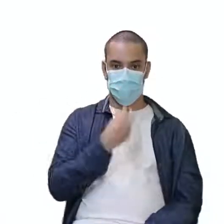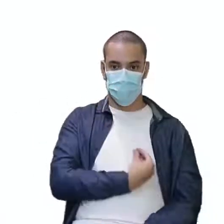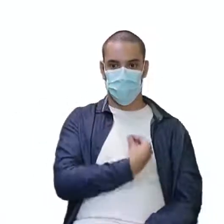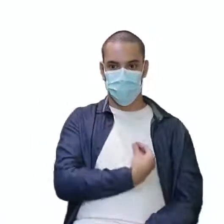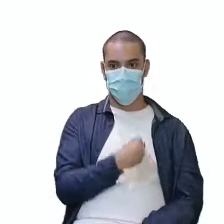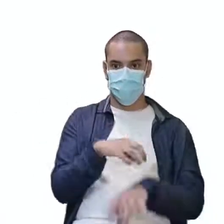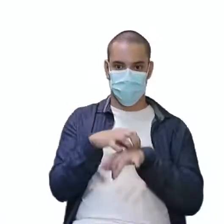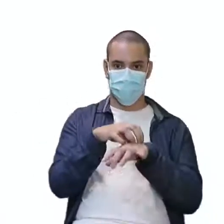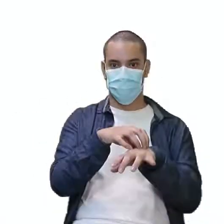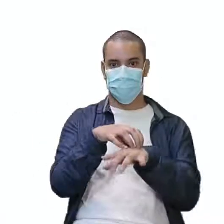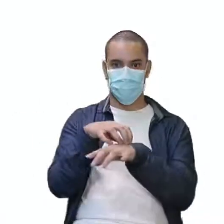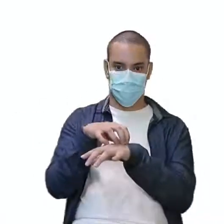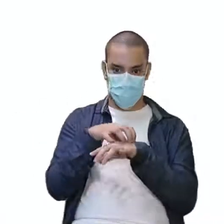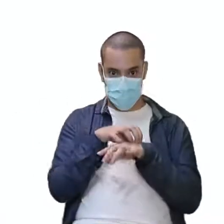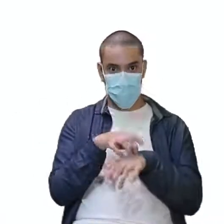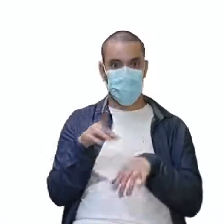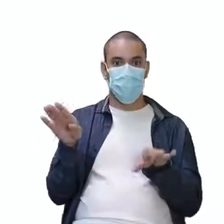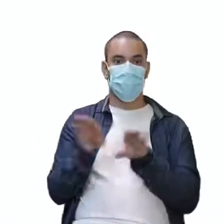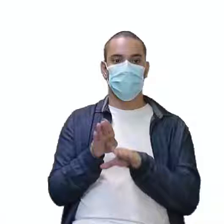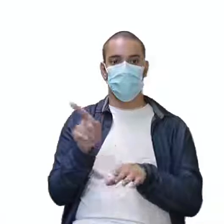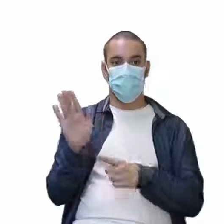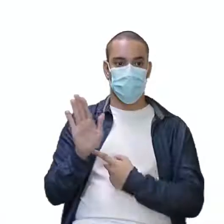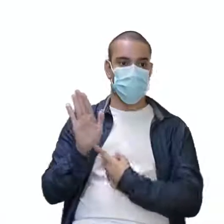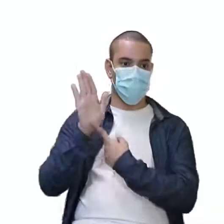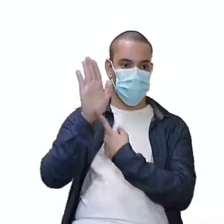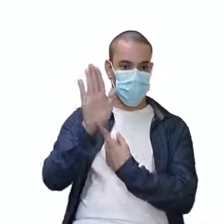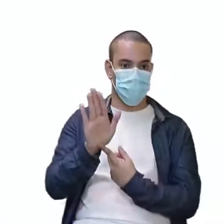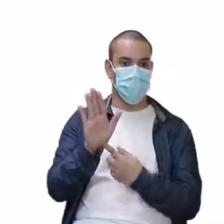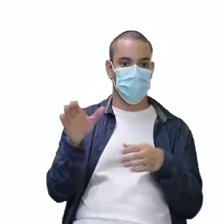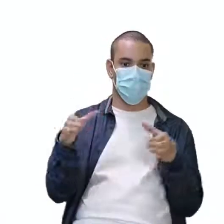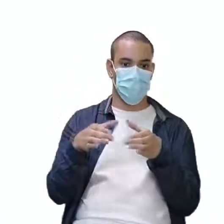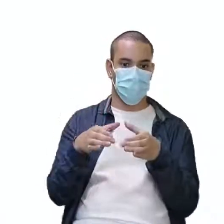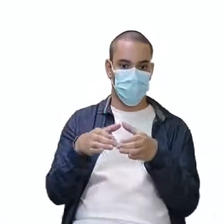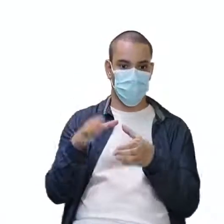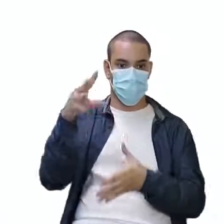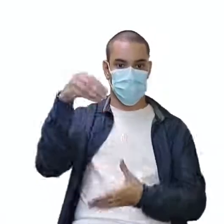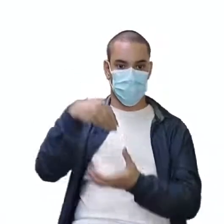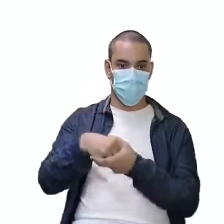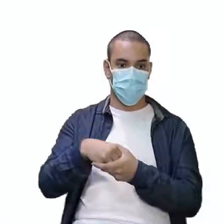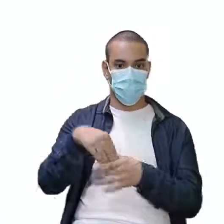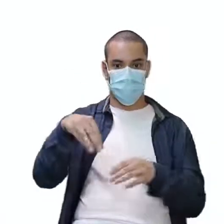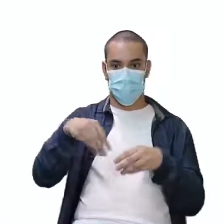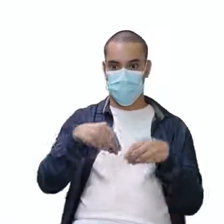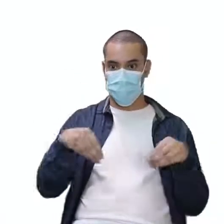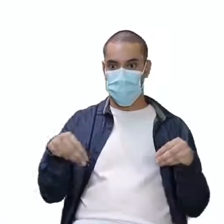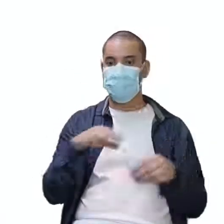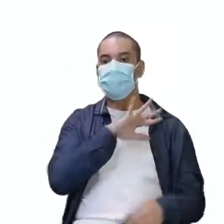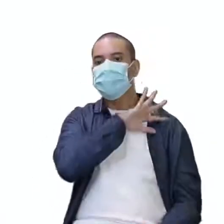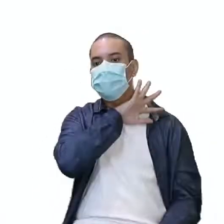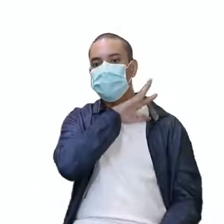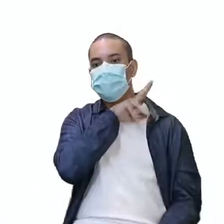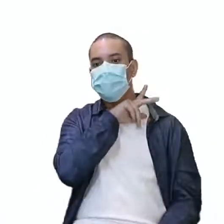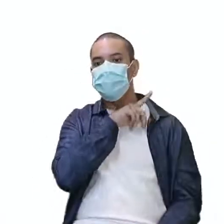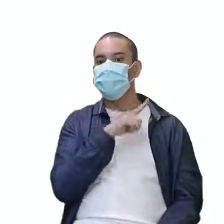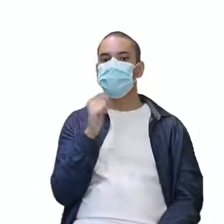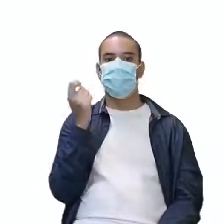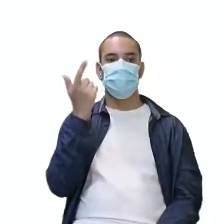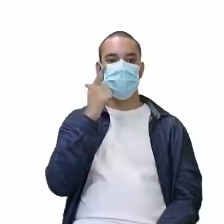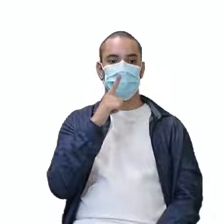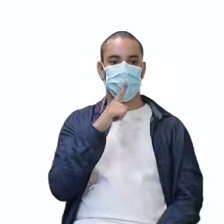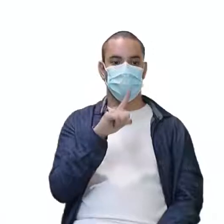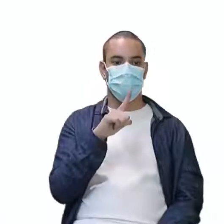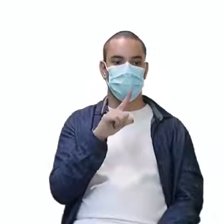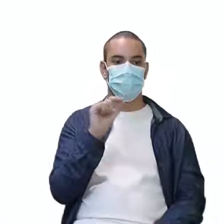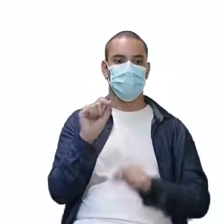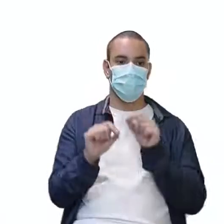são quinidários, e aqui também você tem um representante desse grupo, tá? Os quinidários. São aqueles animaizinhos que conseguem